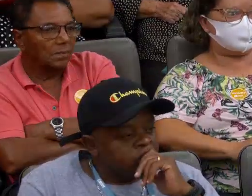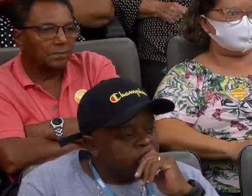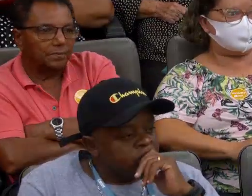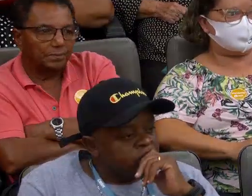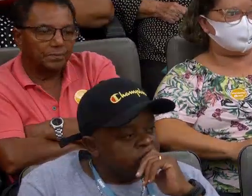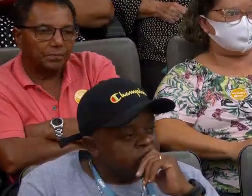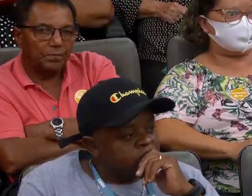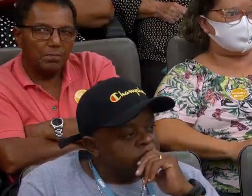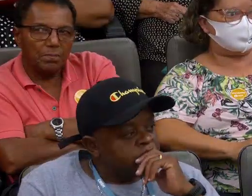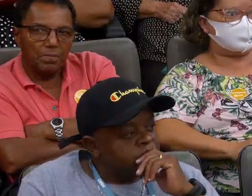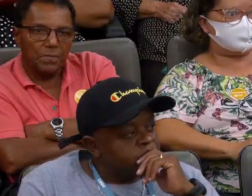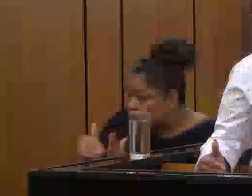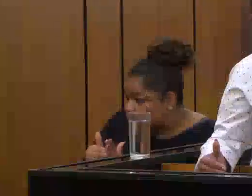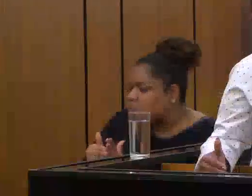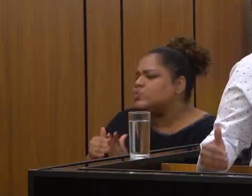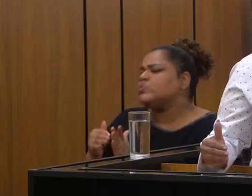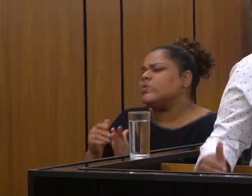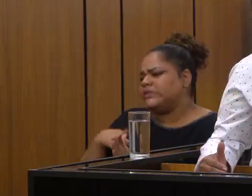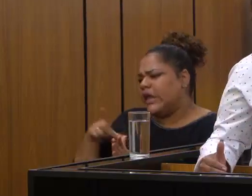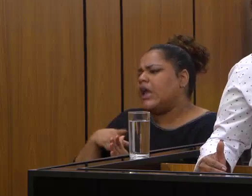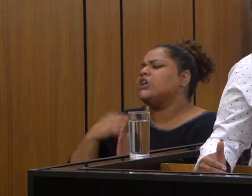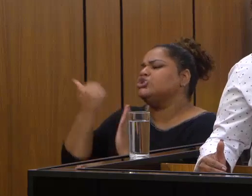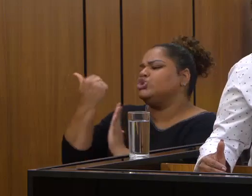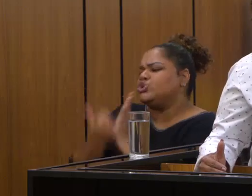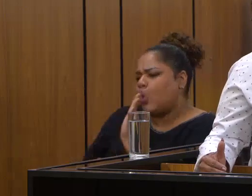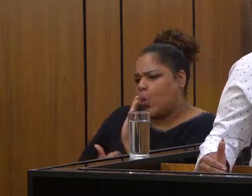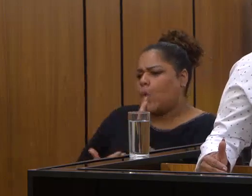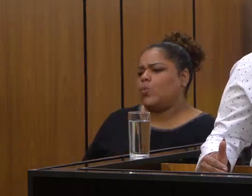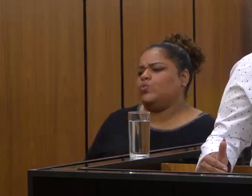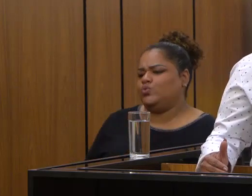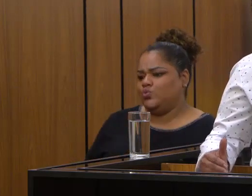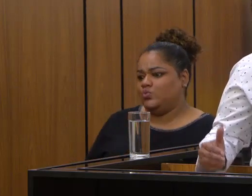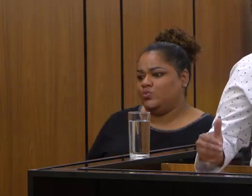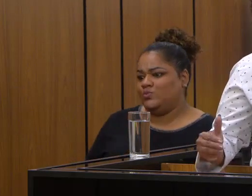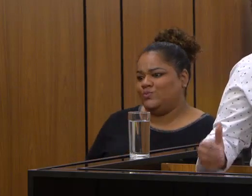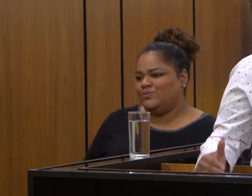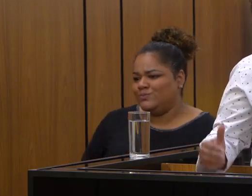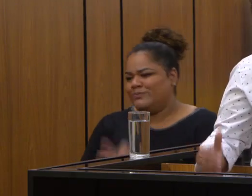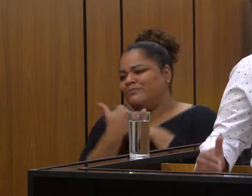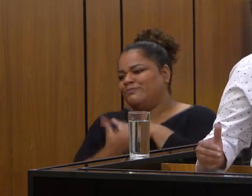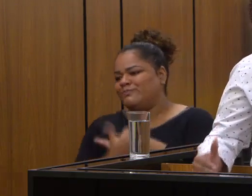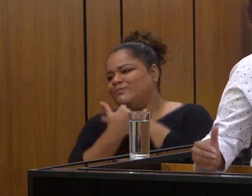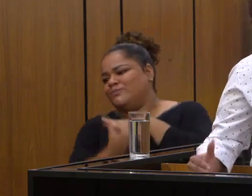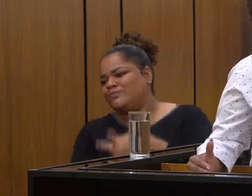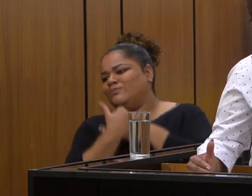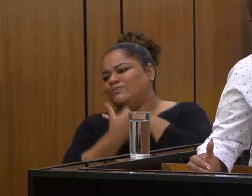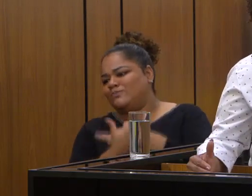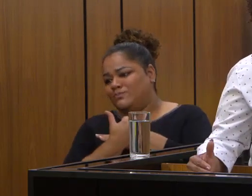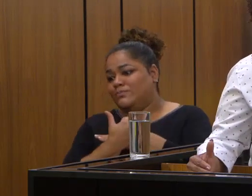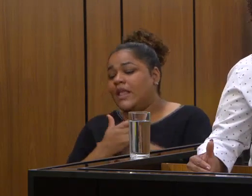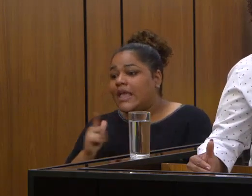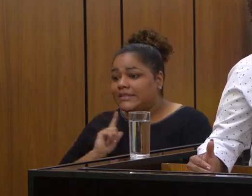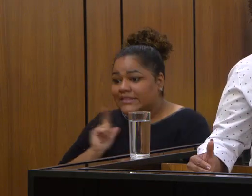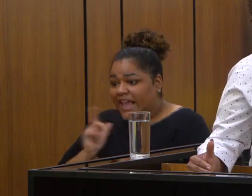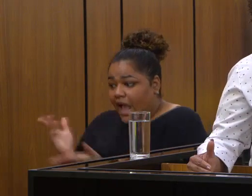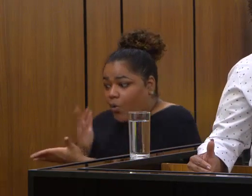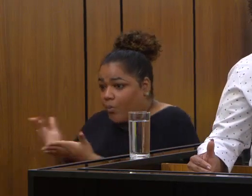Tinha pessoas tem uns relatos de pessoas que estavam fazendo empréstimo consignado